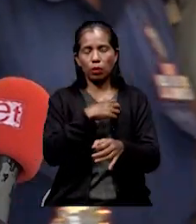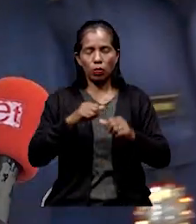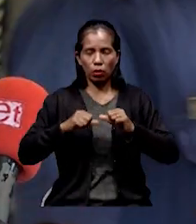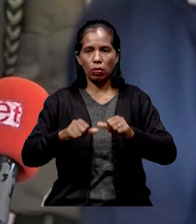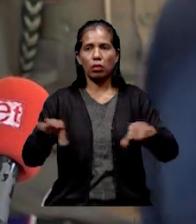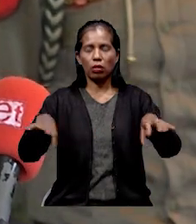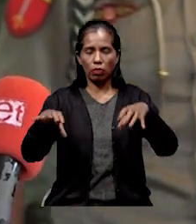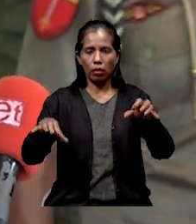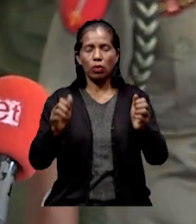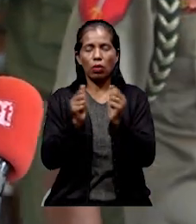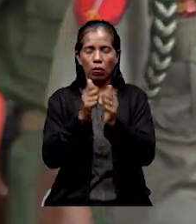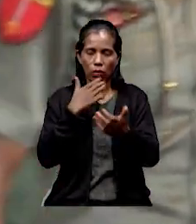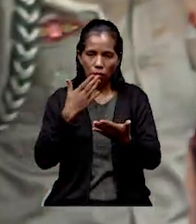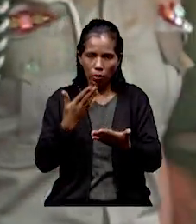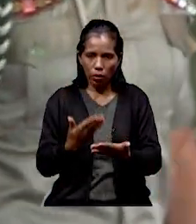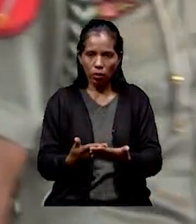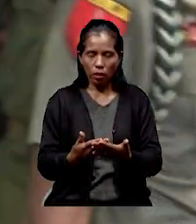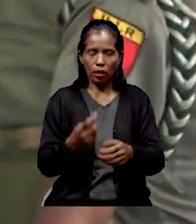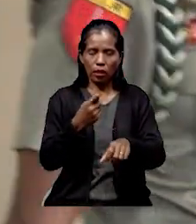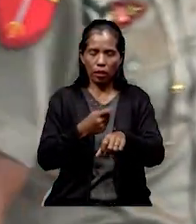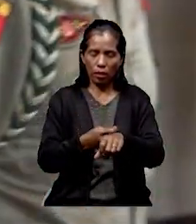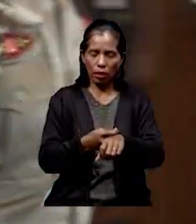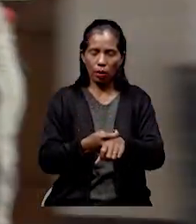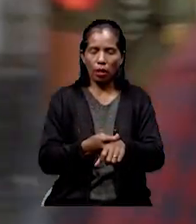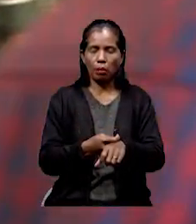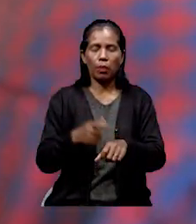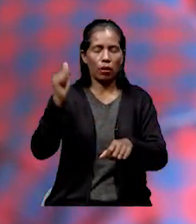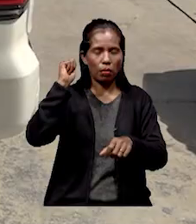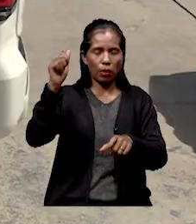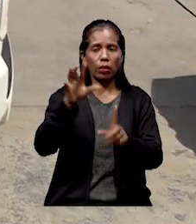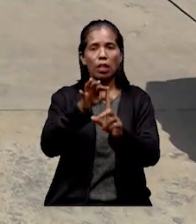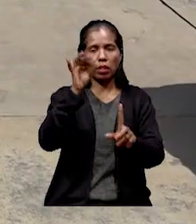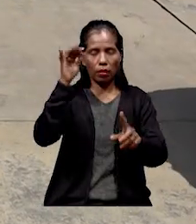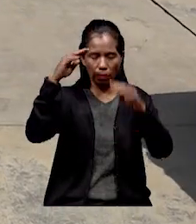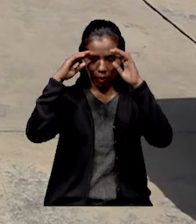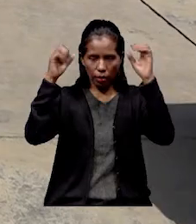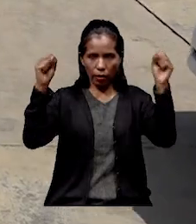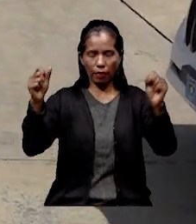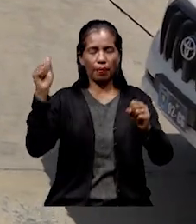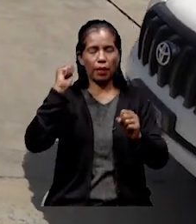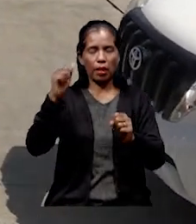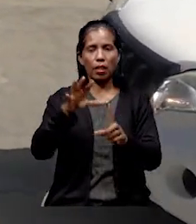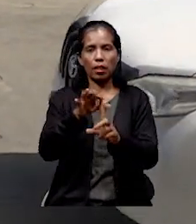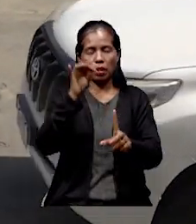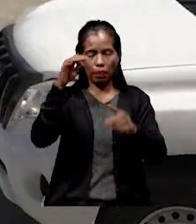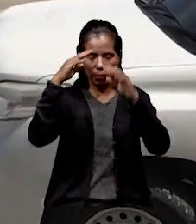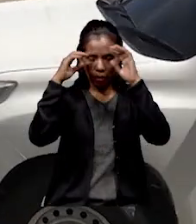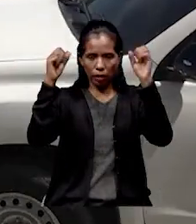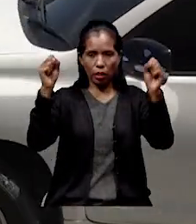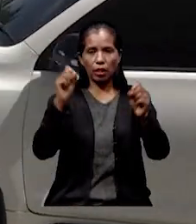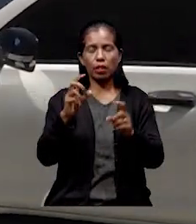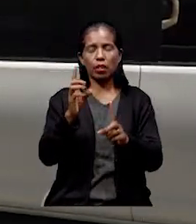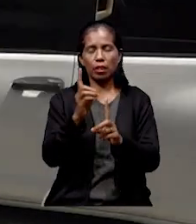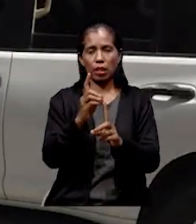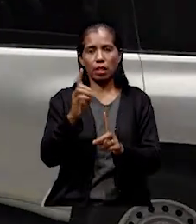ho imparcial durante tempo campanha no eleição presidencial. Campanha ba eleição presidencial se hahu ia loron rua to